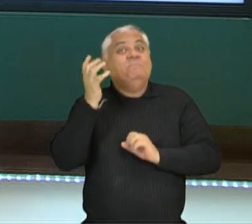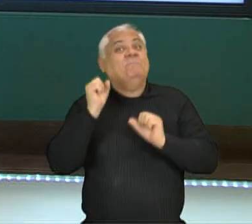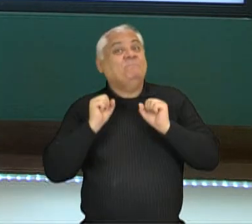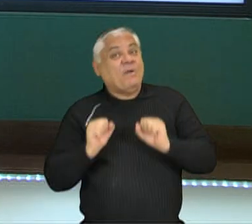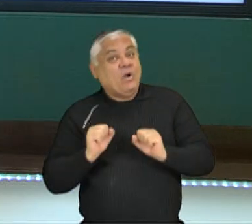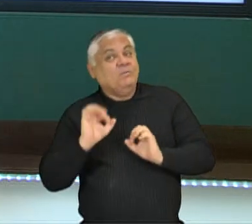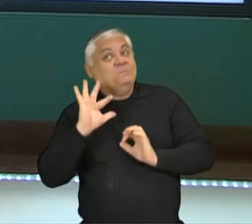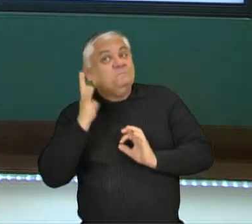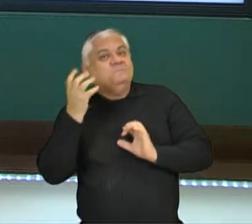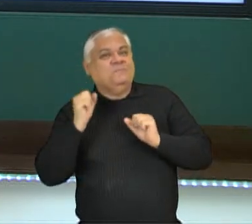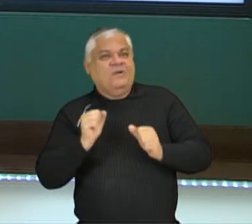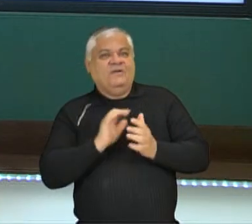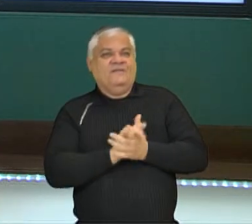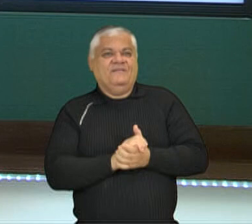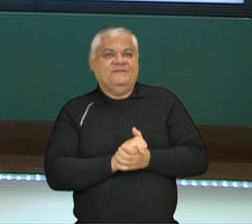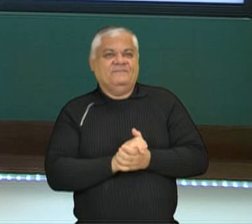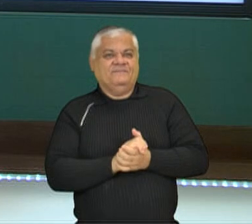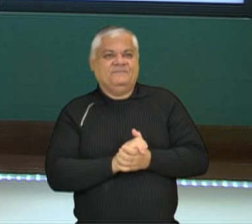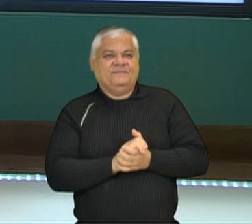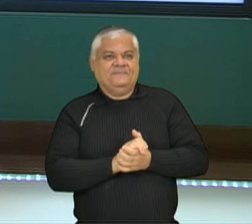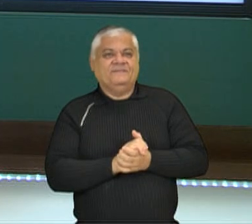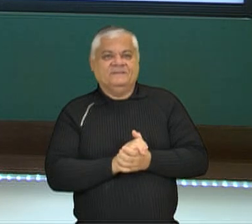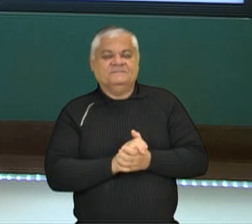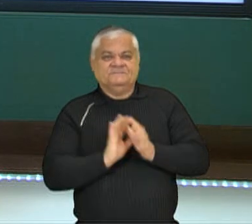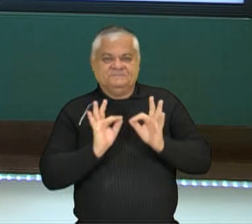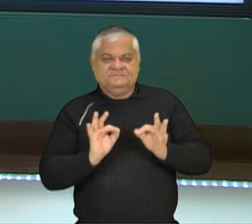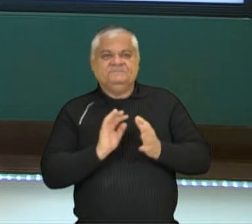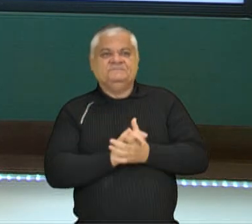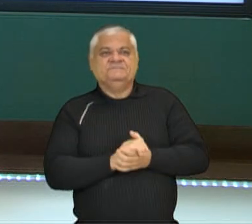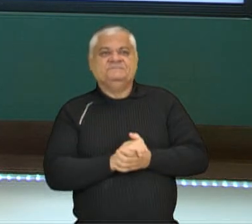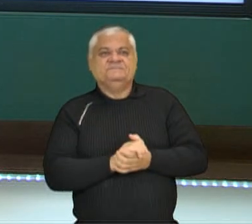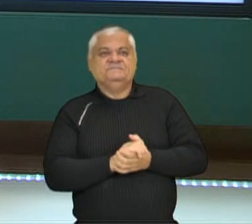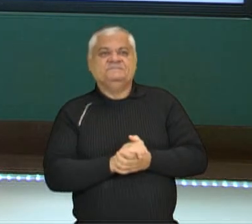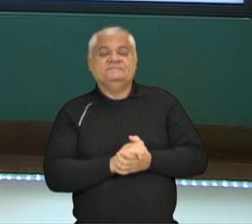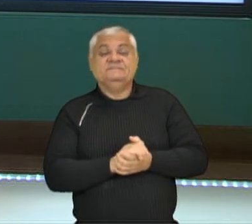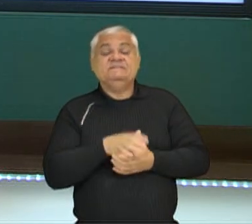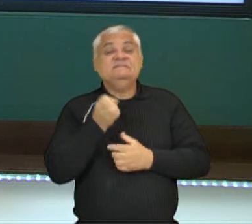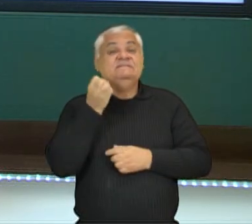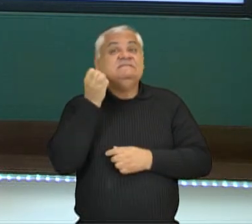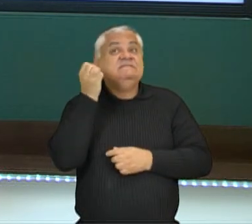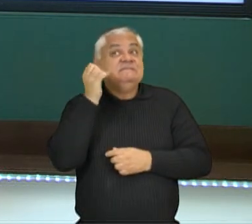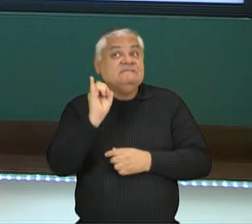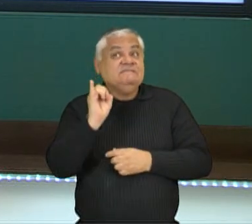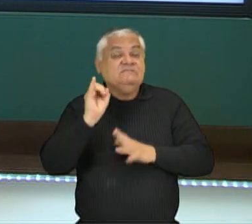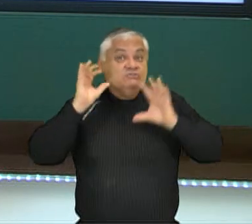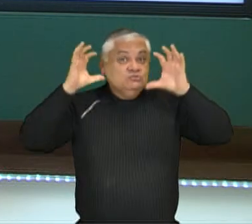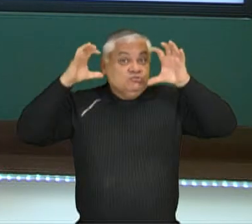if it rains, he will bring his umbrella. Se chover,